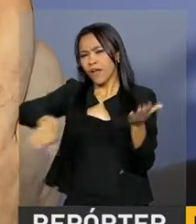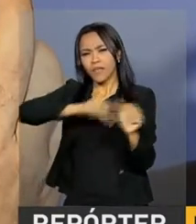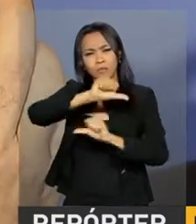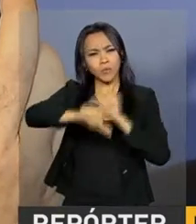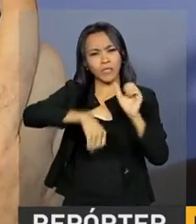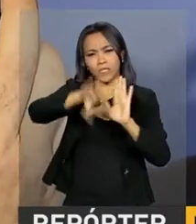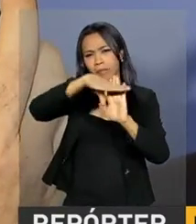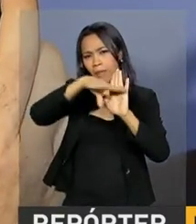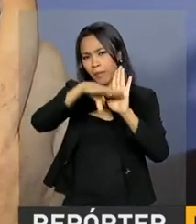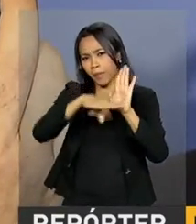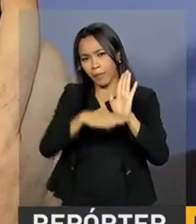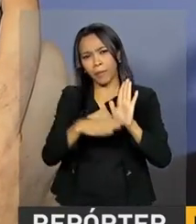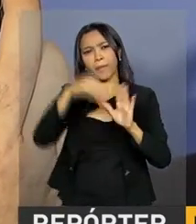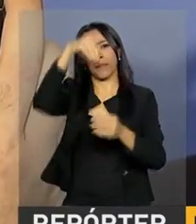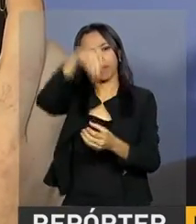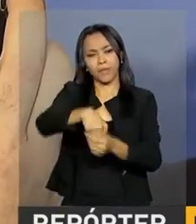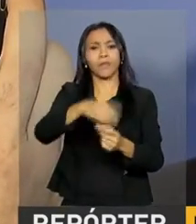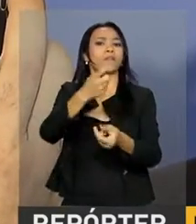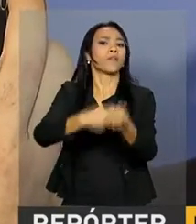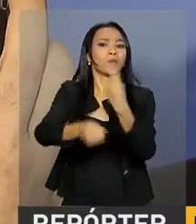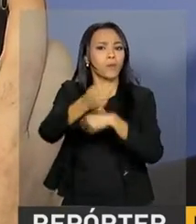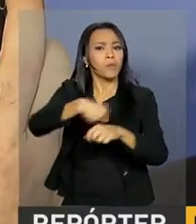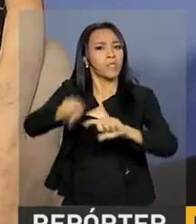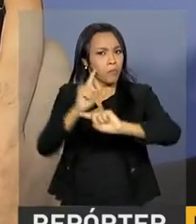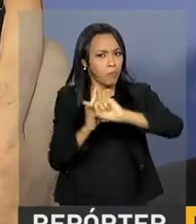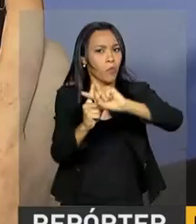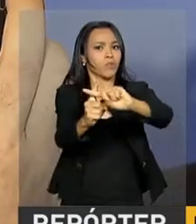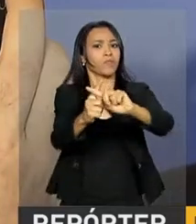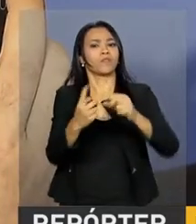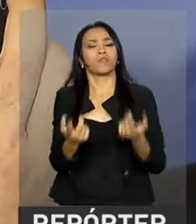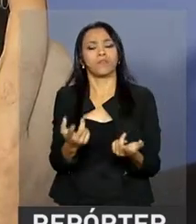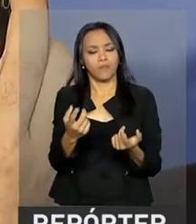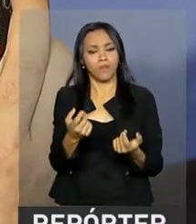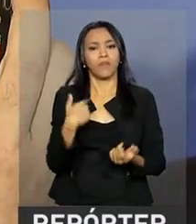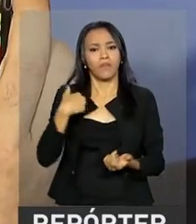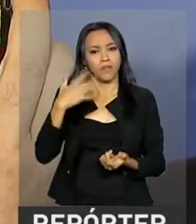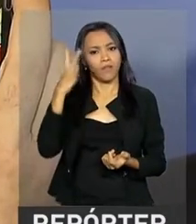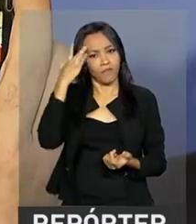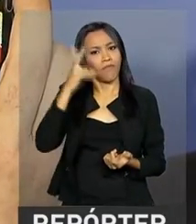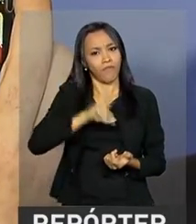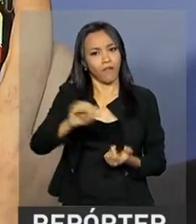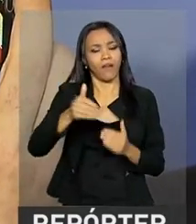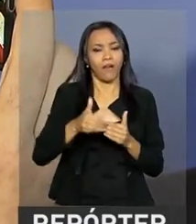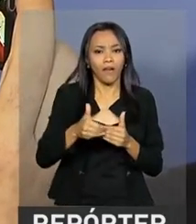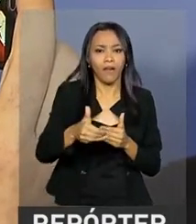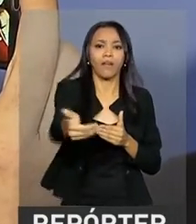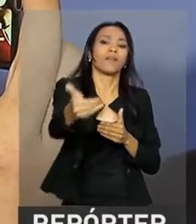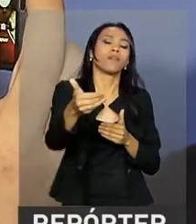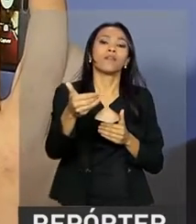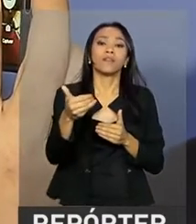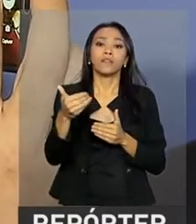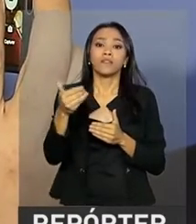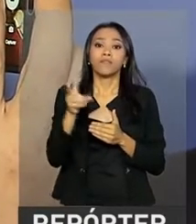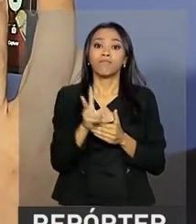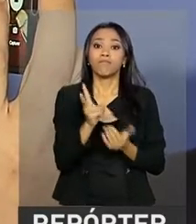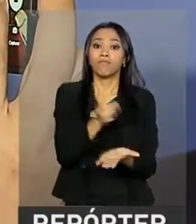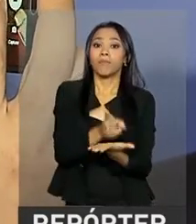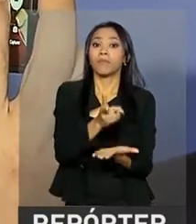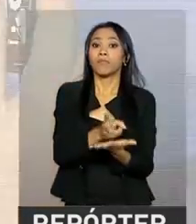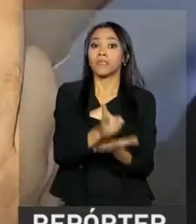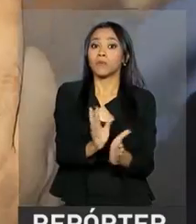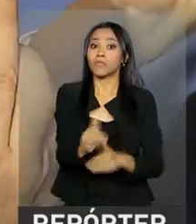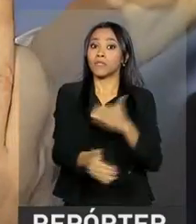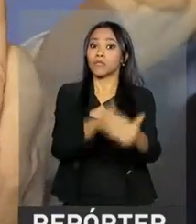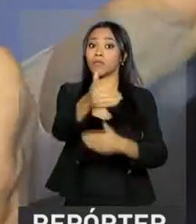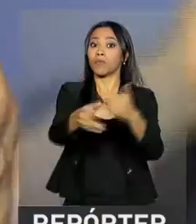positiva na economia brasileira e que até então só devemos achar e se consolidasse está aí que analisar o que estiver